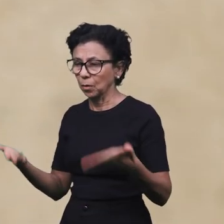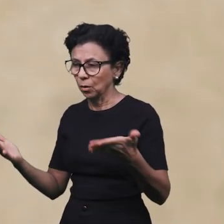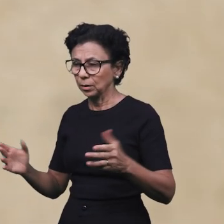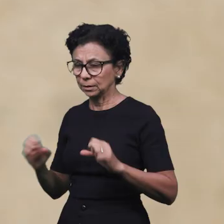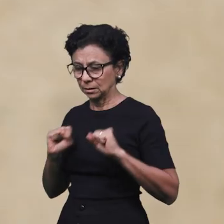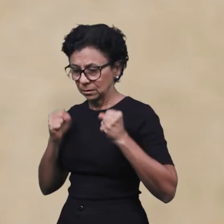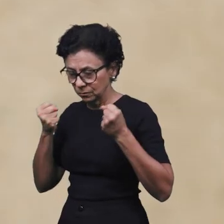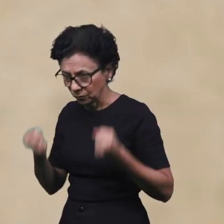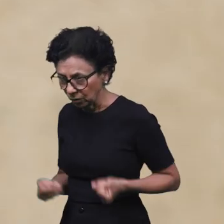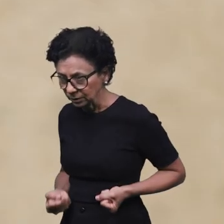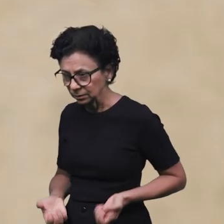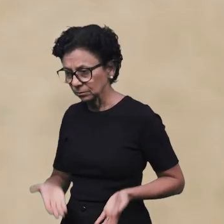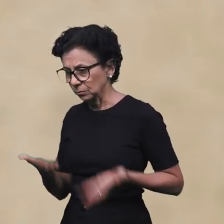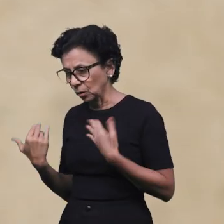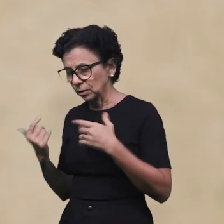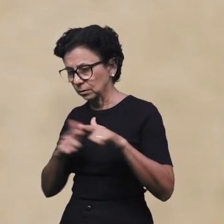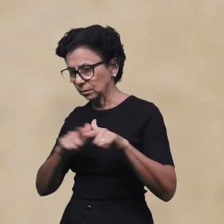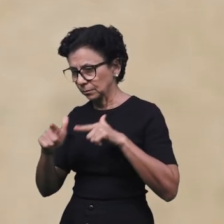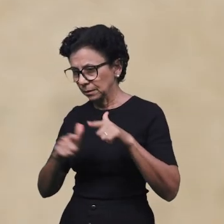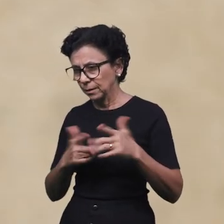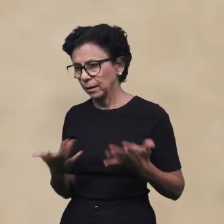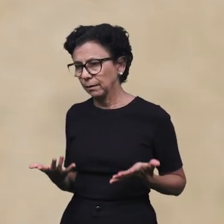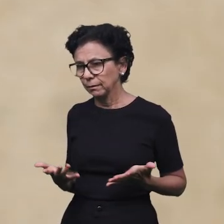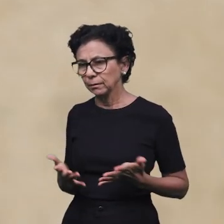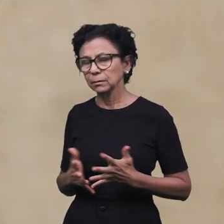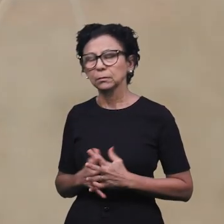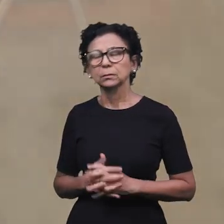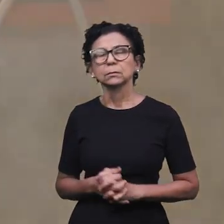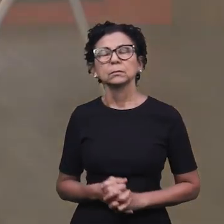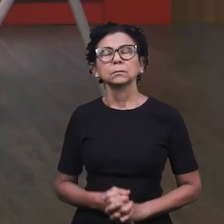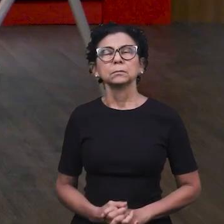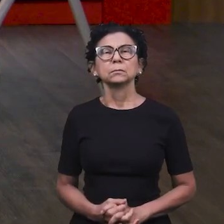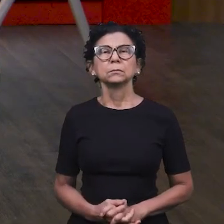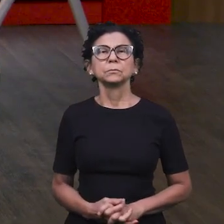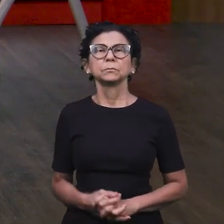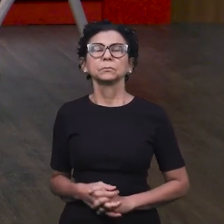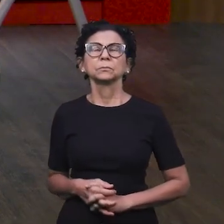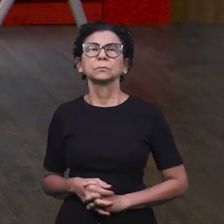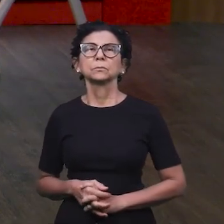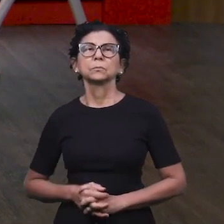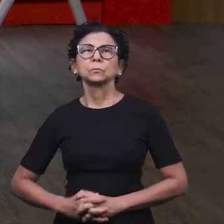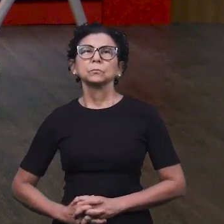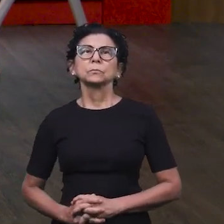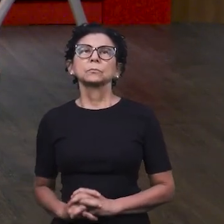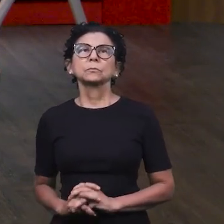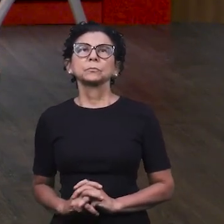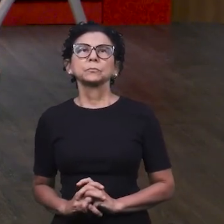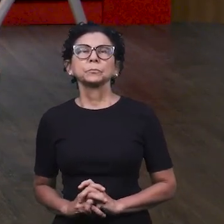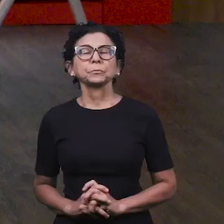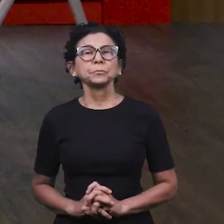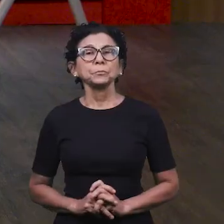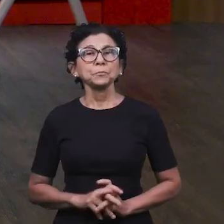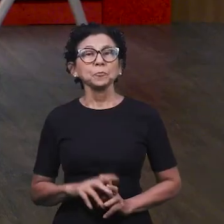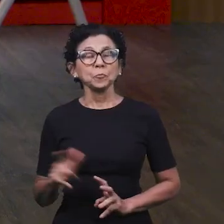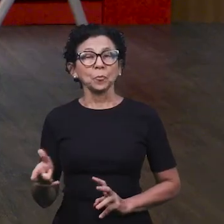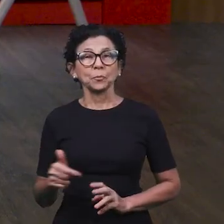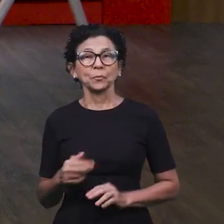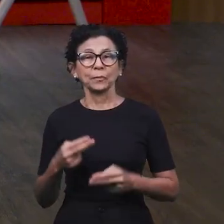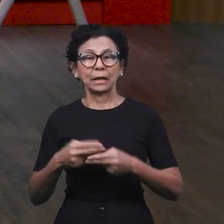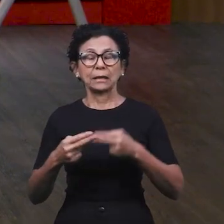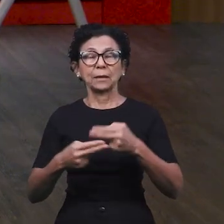suas mãos para o bem. Qual a característica que nós podemos extrair desse texto? Nós vemos aqui uma ação de